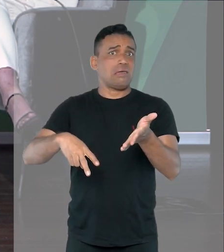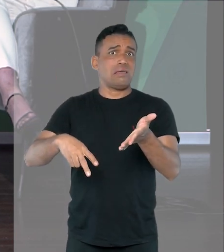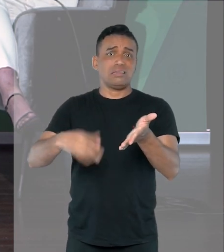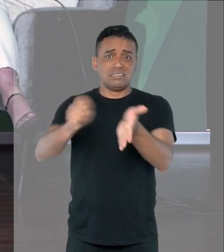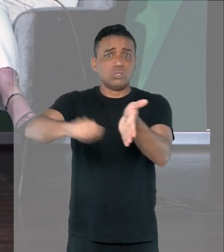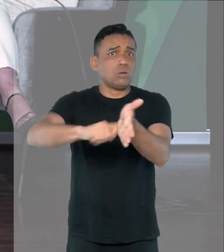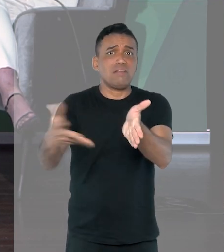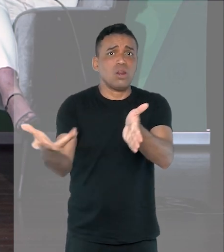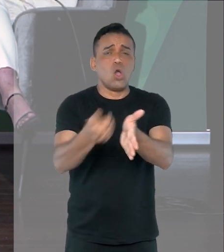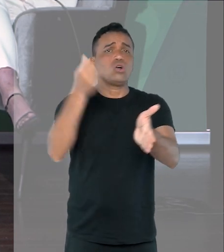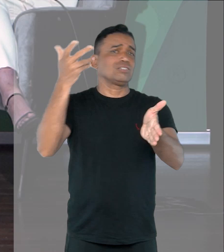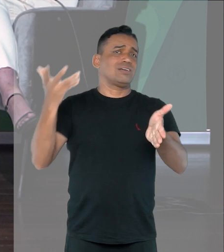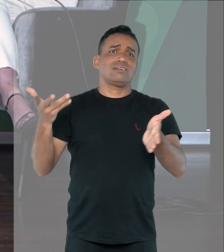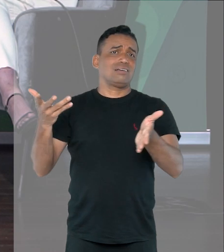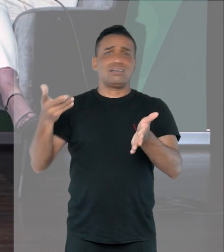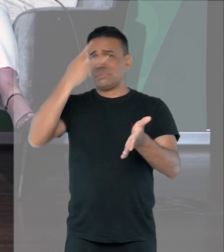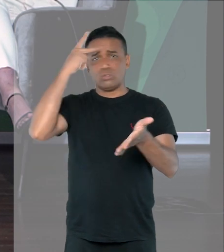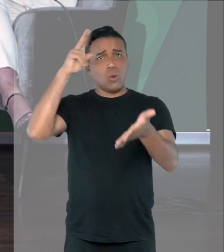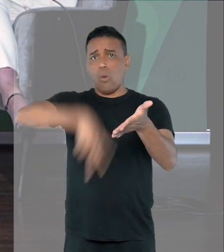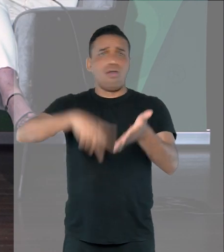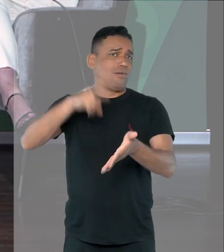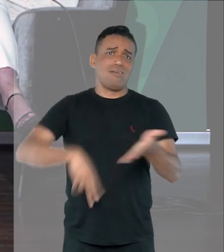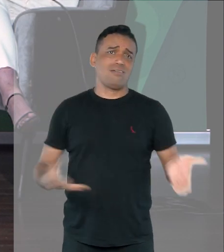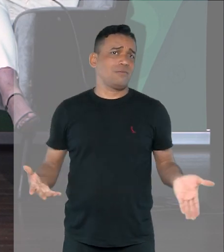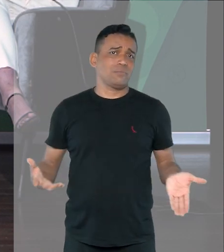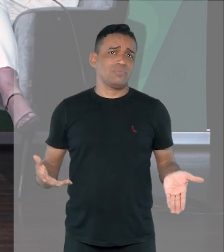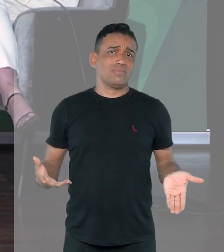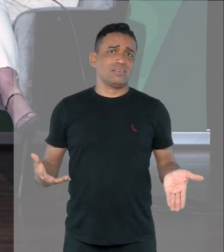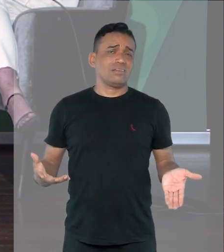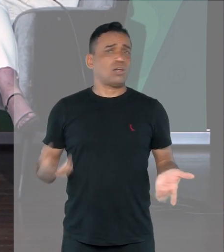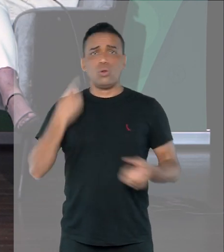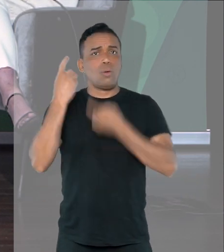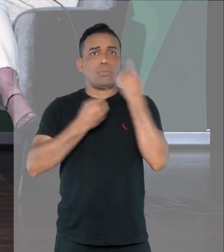sobre a Inconfidência. Né? Ninguém lê. Né? A mulher era um monstro, a maior